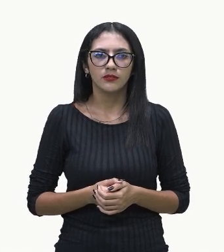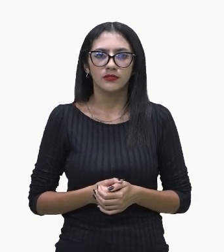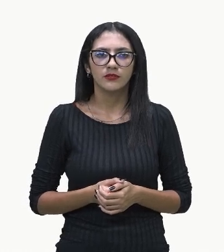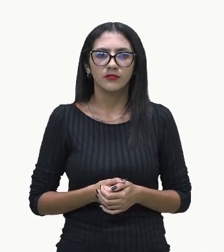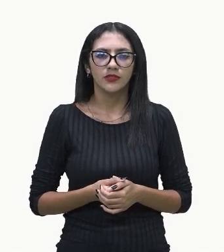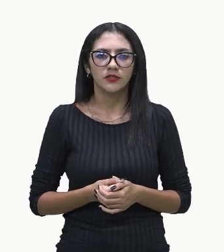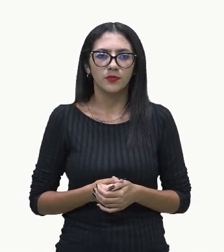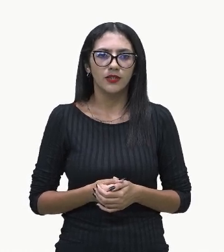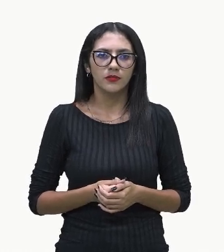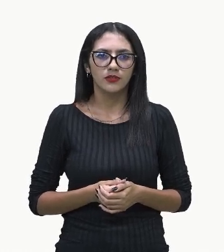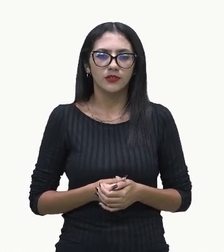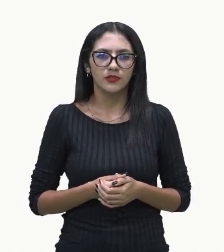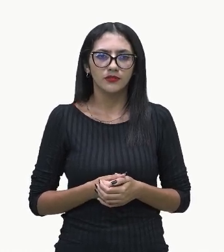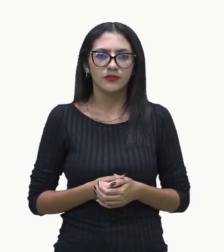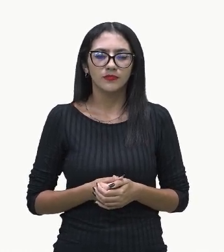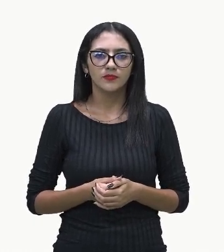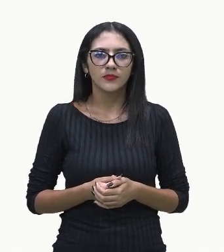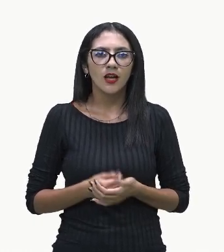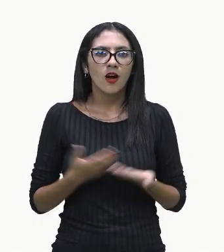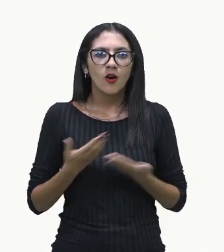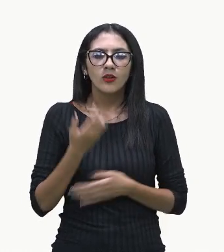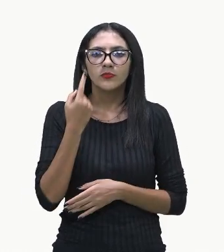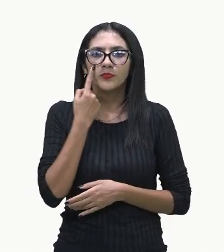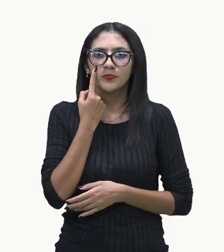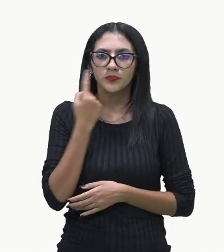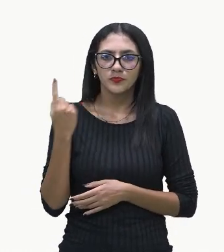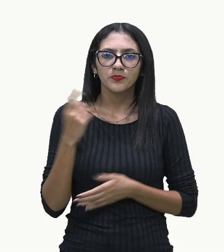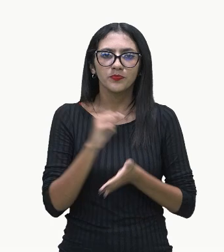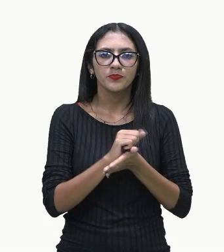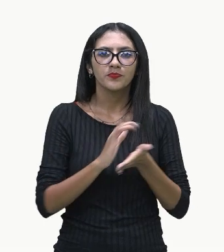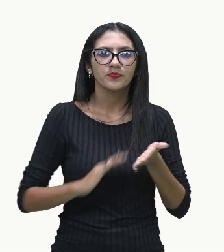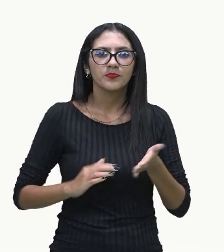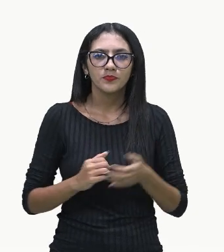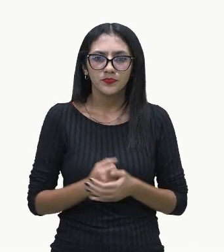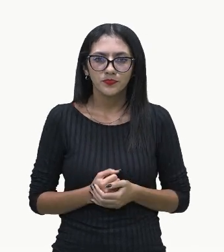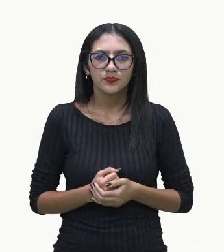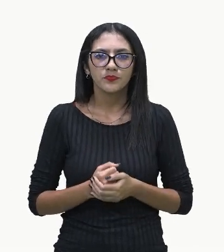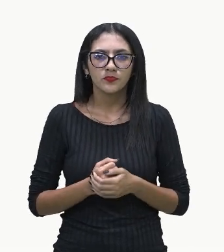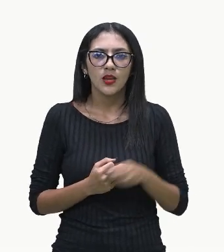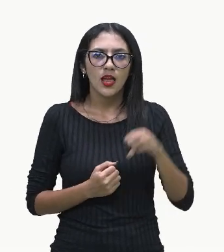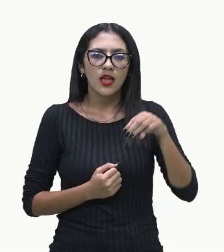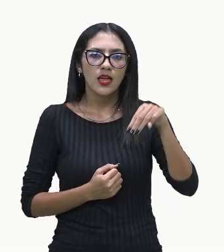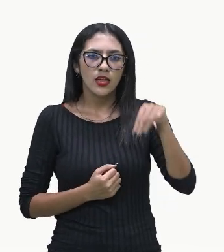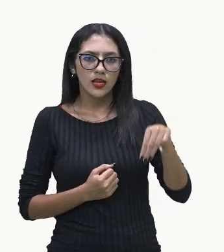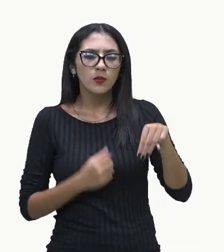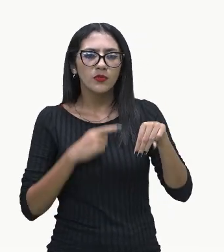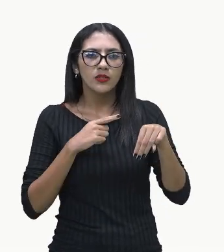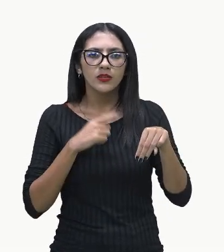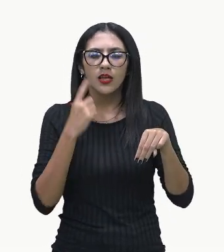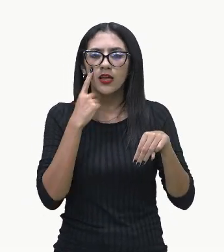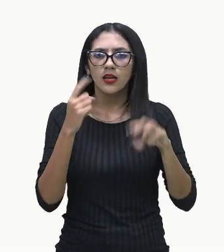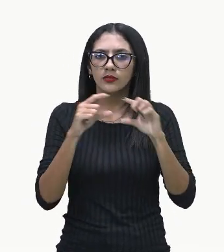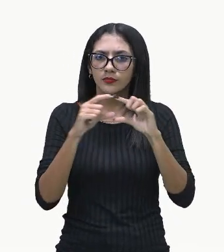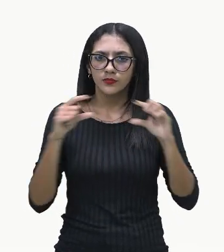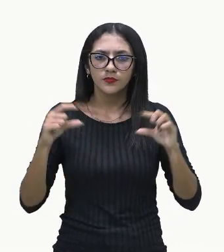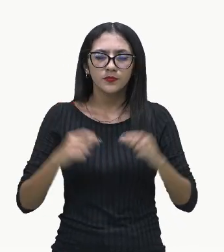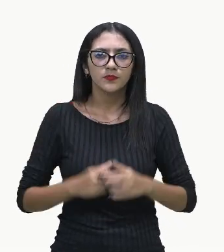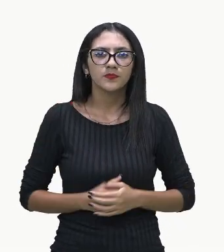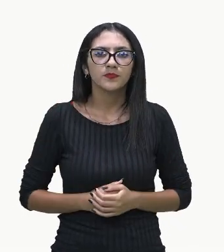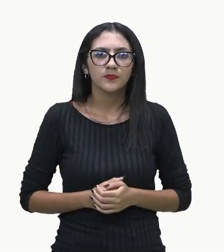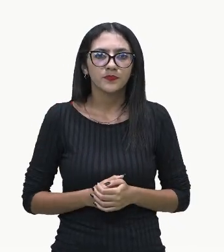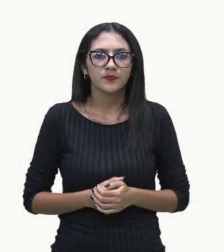temos que, chamando uma projeção da altura de M, temos, mas vamos voltar aqui